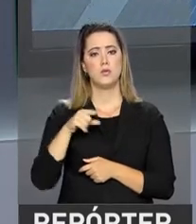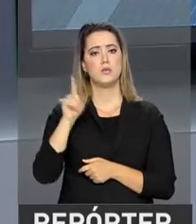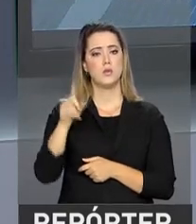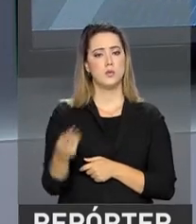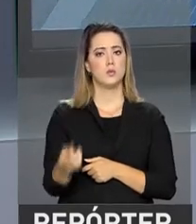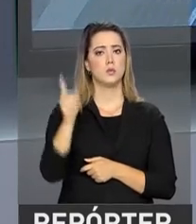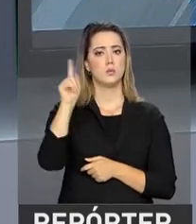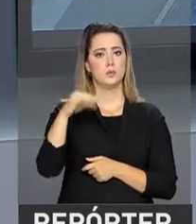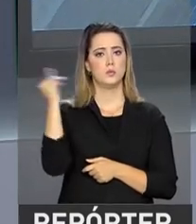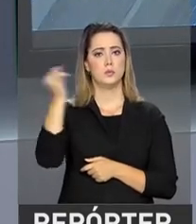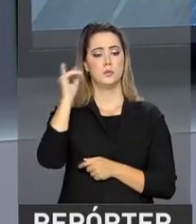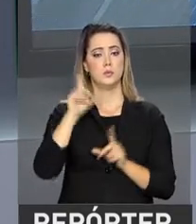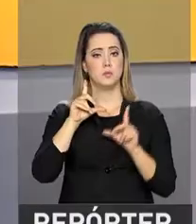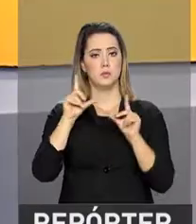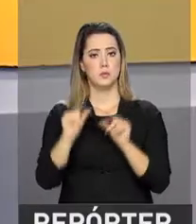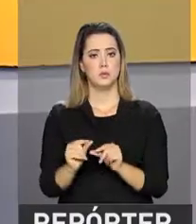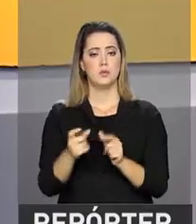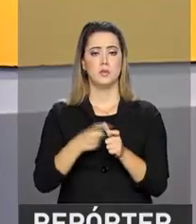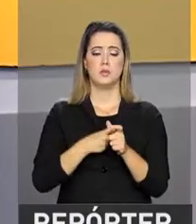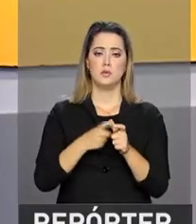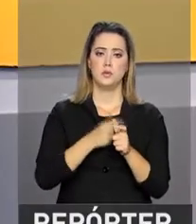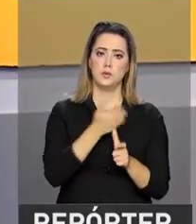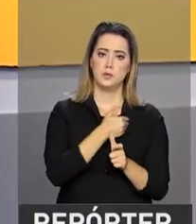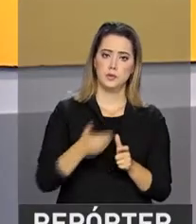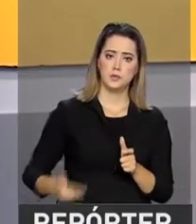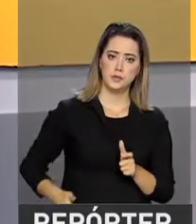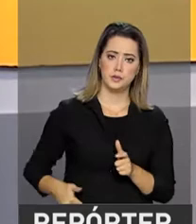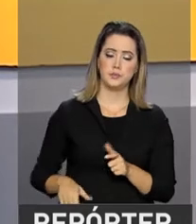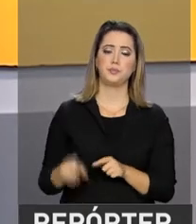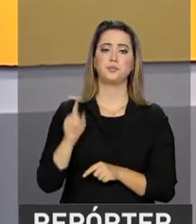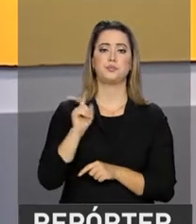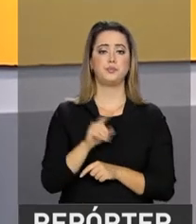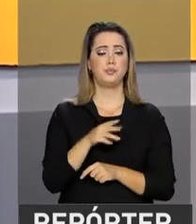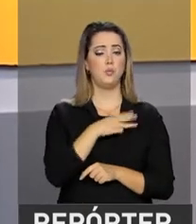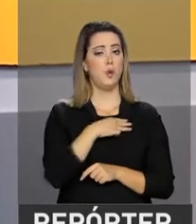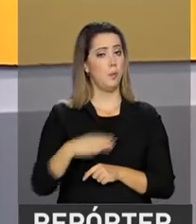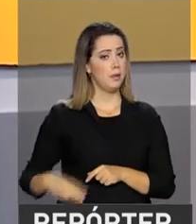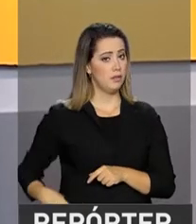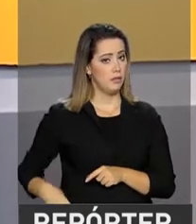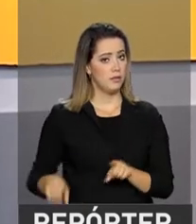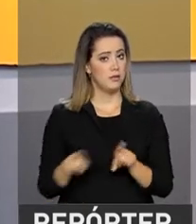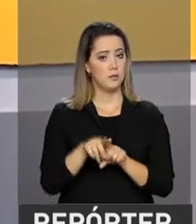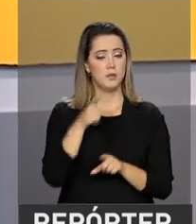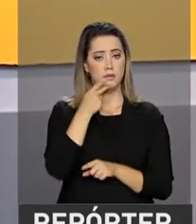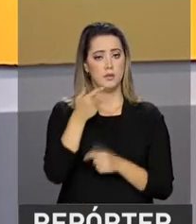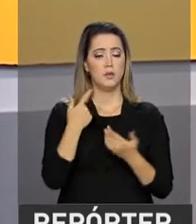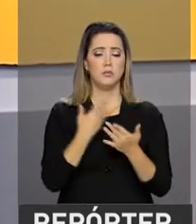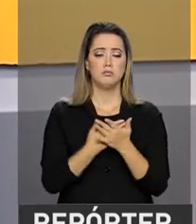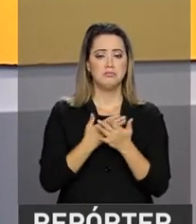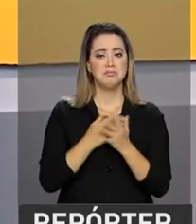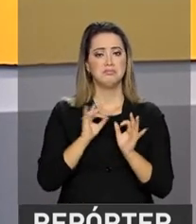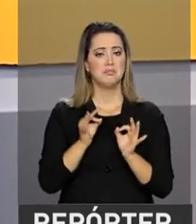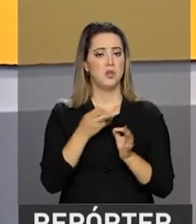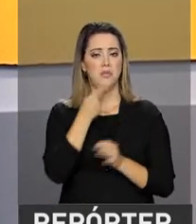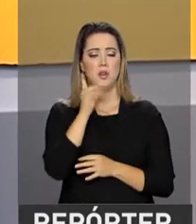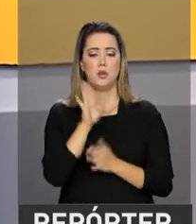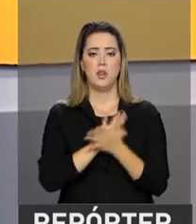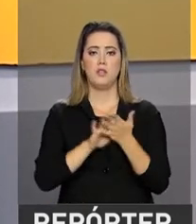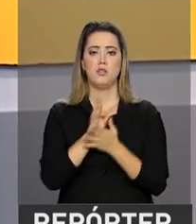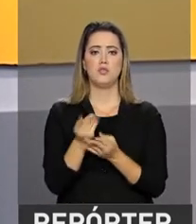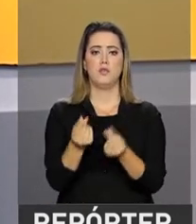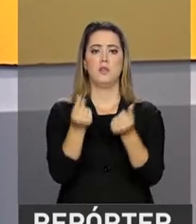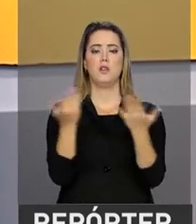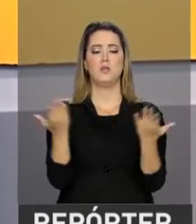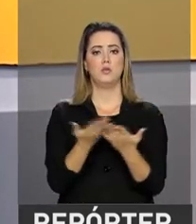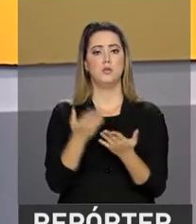reduzir a dívida pública meirelles destacou que o assunto está aí análise e não antecipou valores durante um seminário